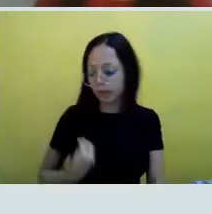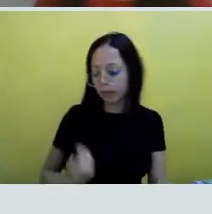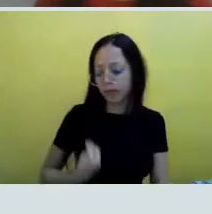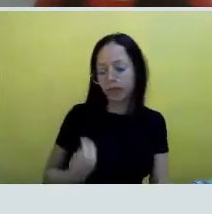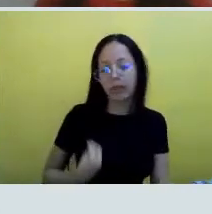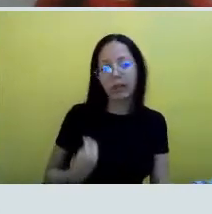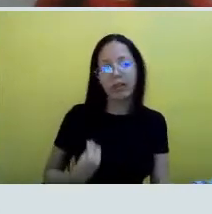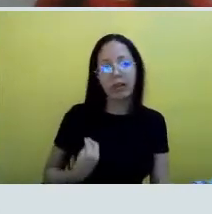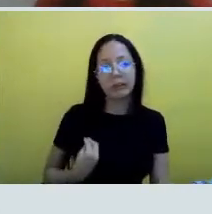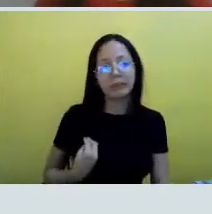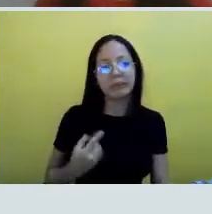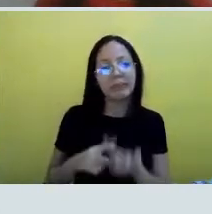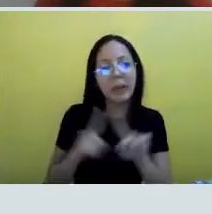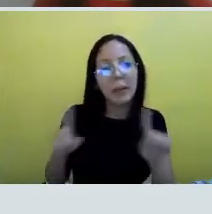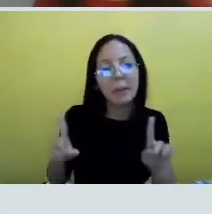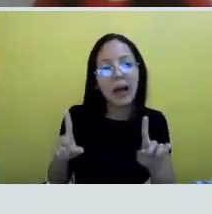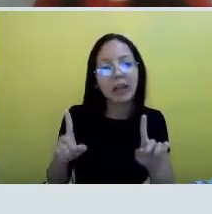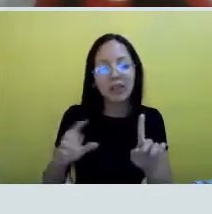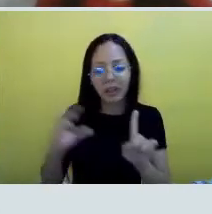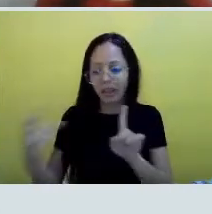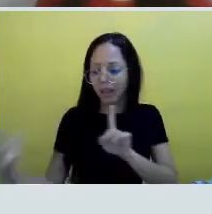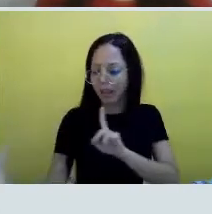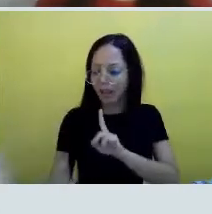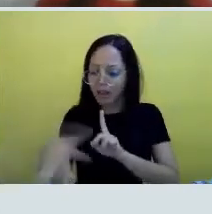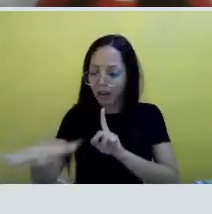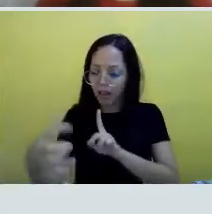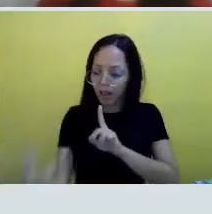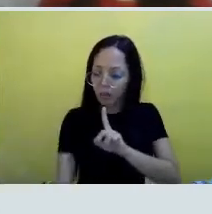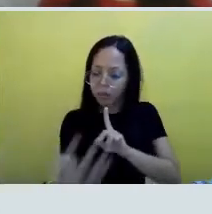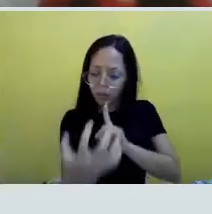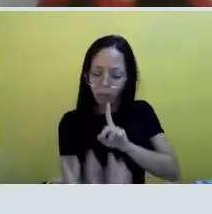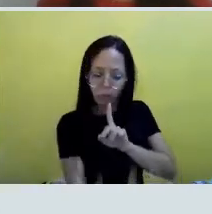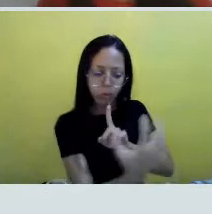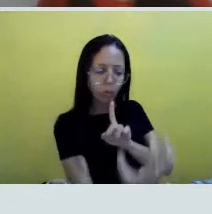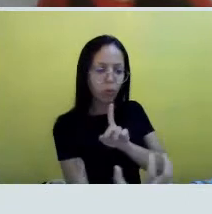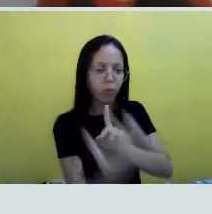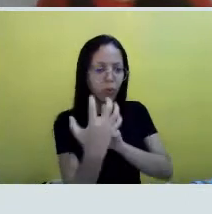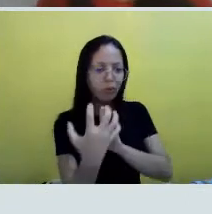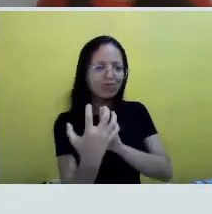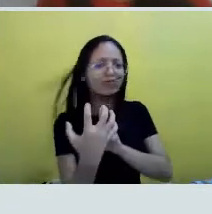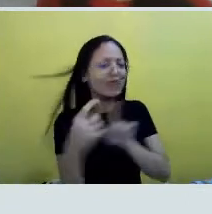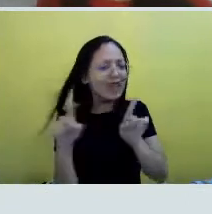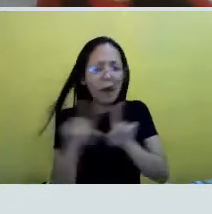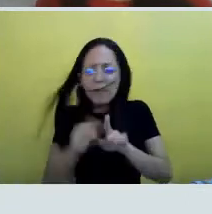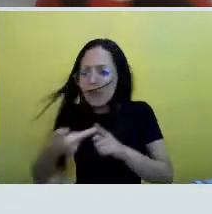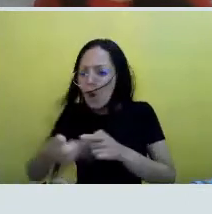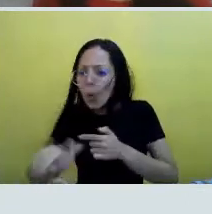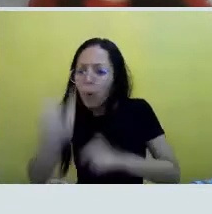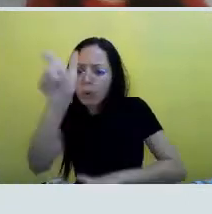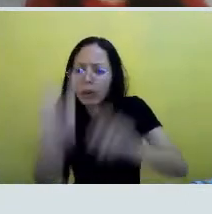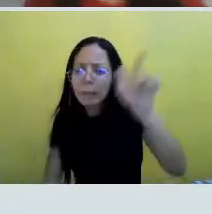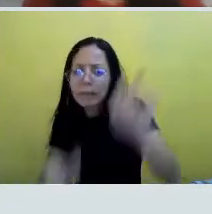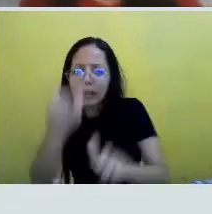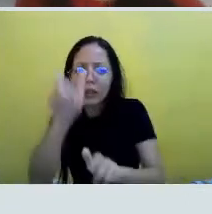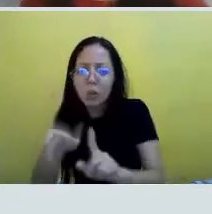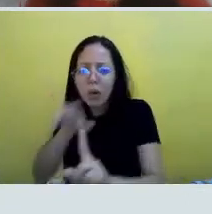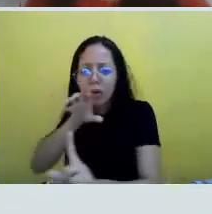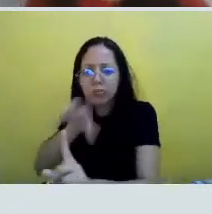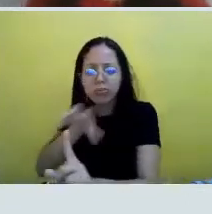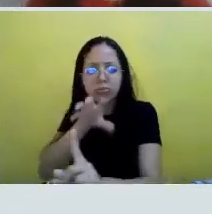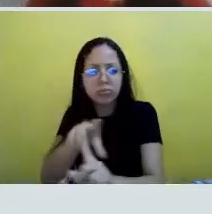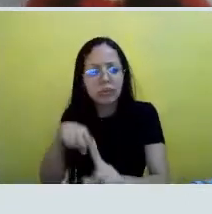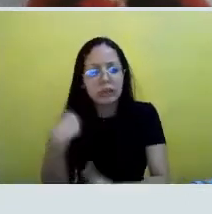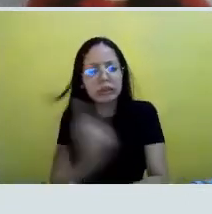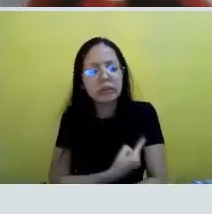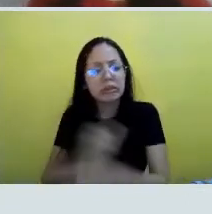vai gerir, não vai afetar só a gente, está afetando outras pessoas, e trazer essa reflexão.